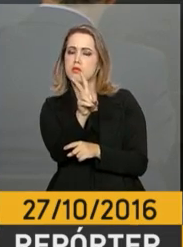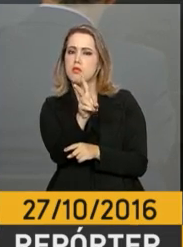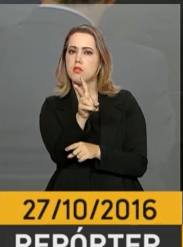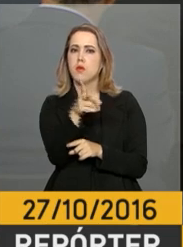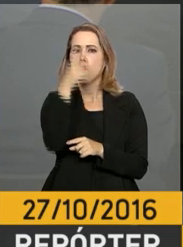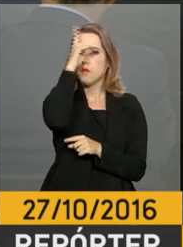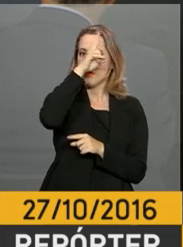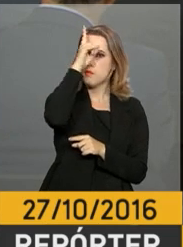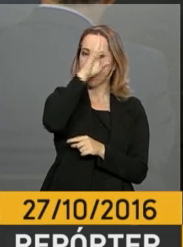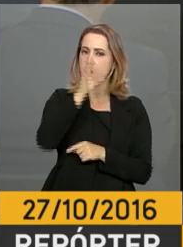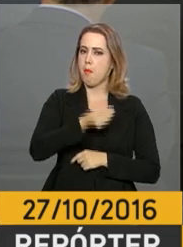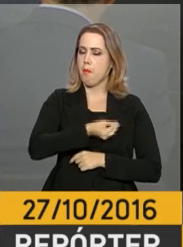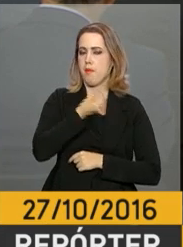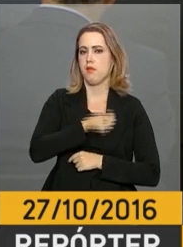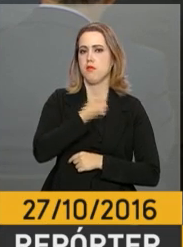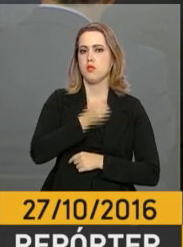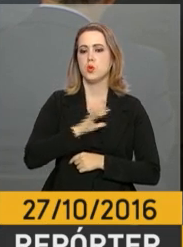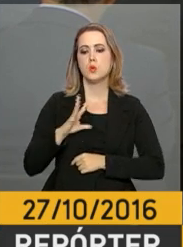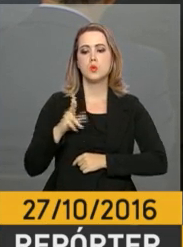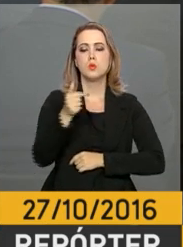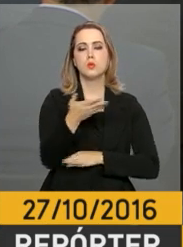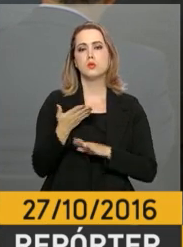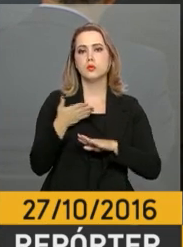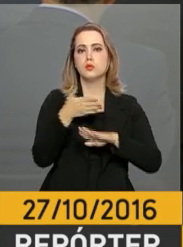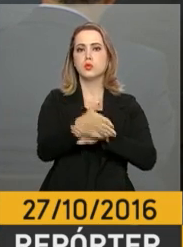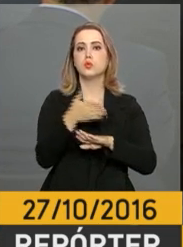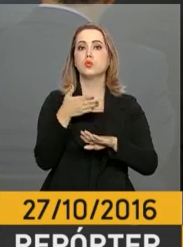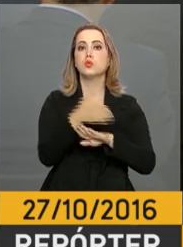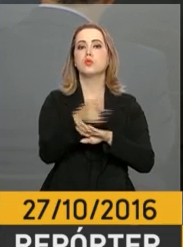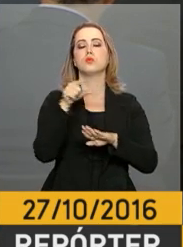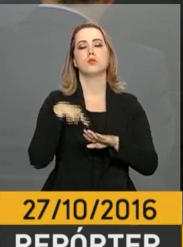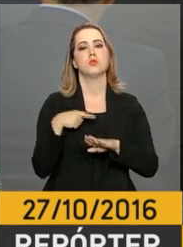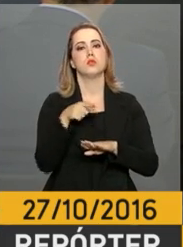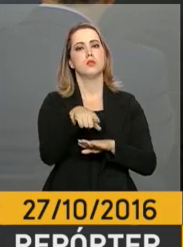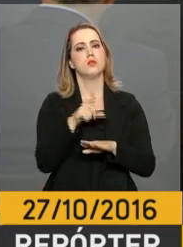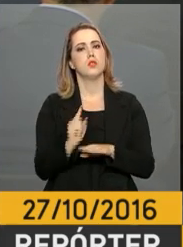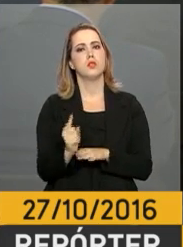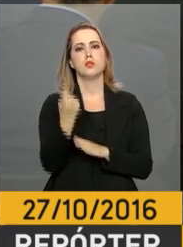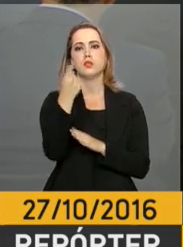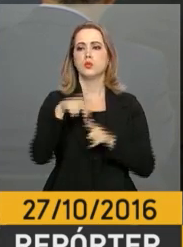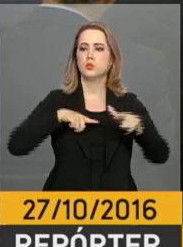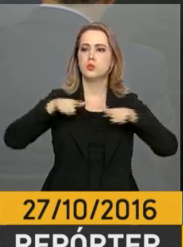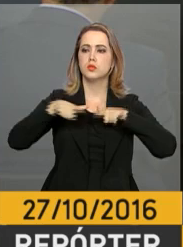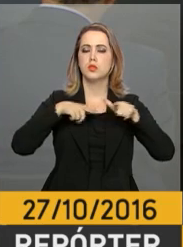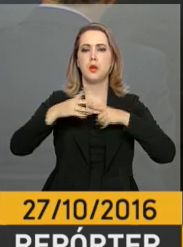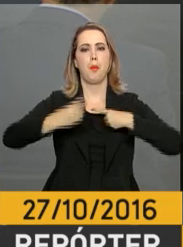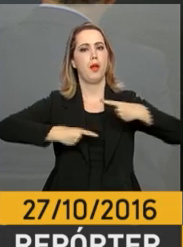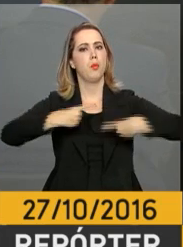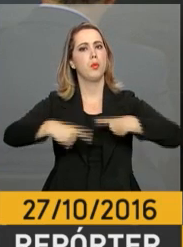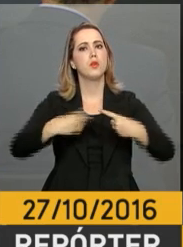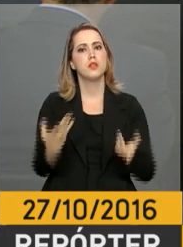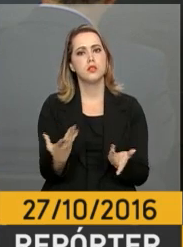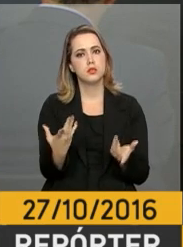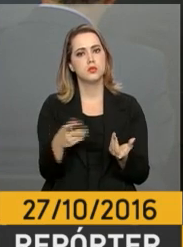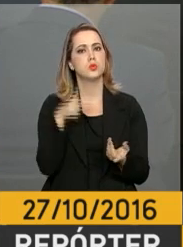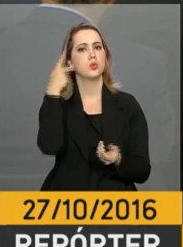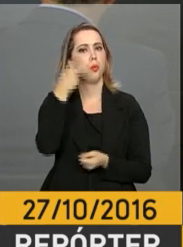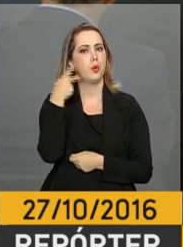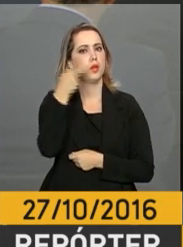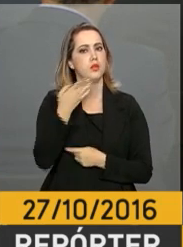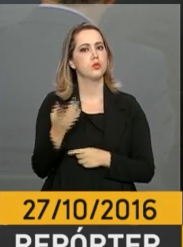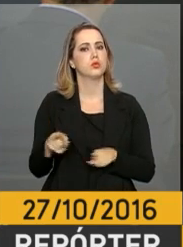que todos eles tiveram uma participação institucional uma participação política uma participação na